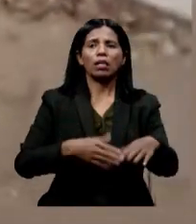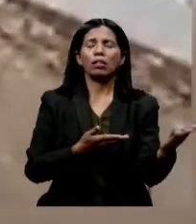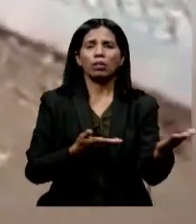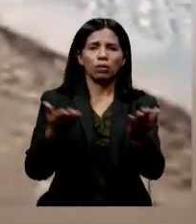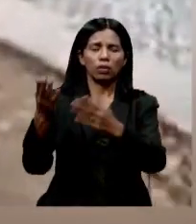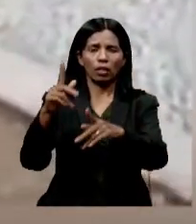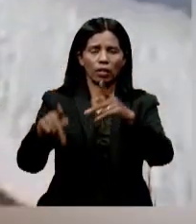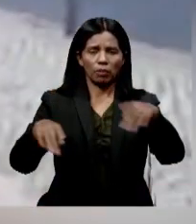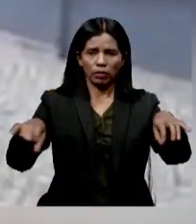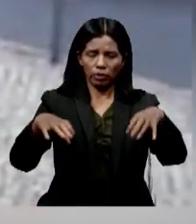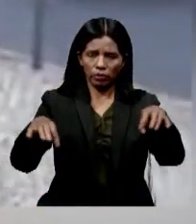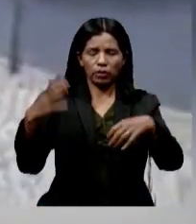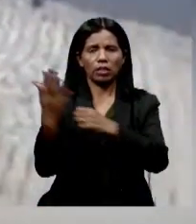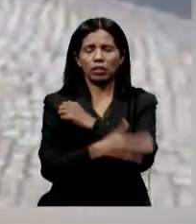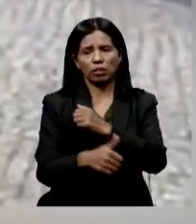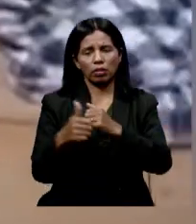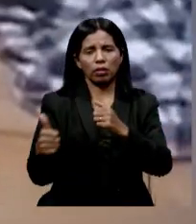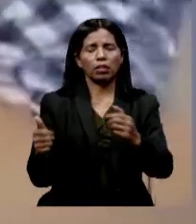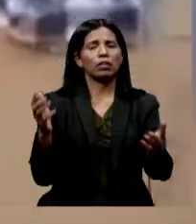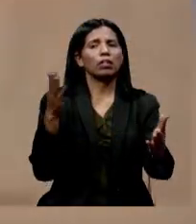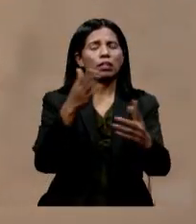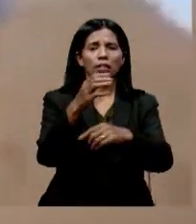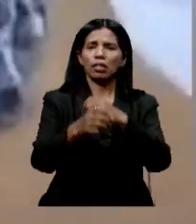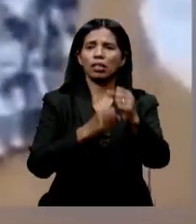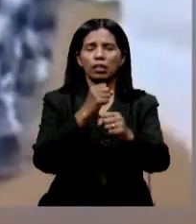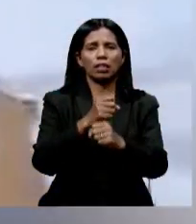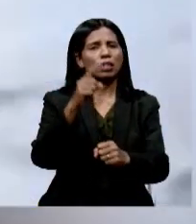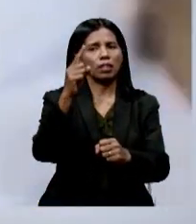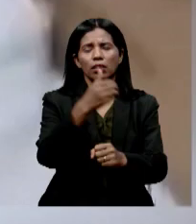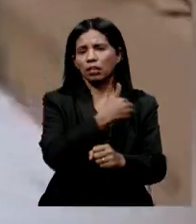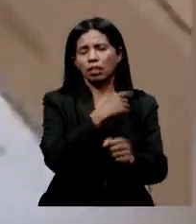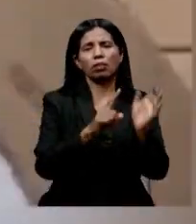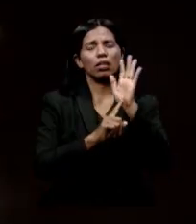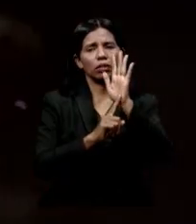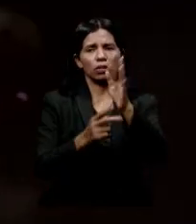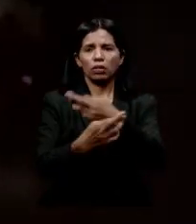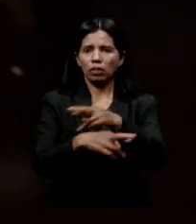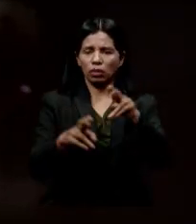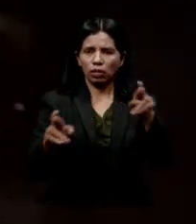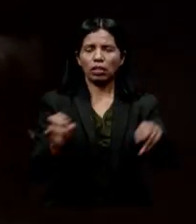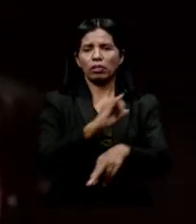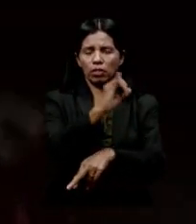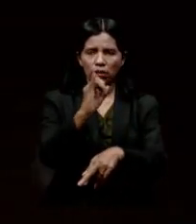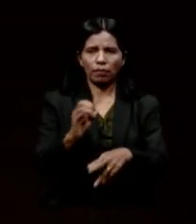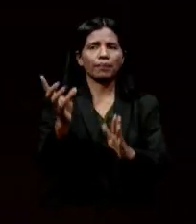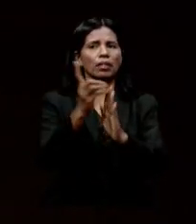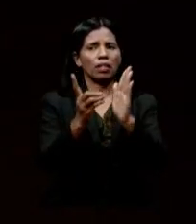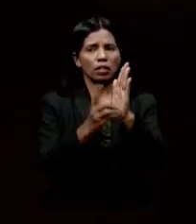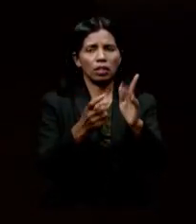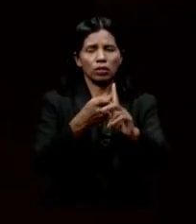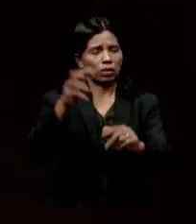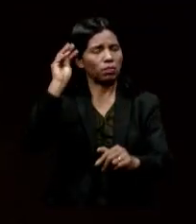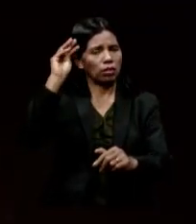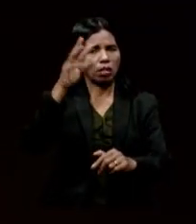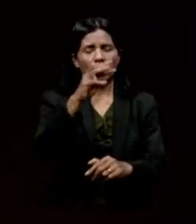rode submete para investigação, mas ele ona Tinanida se dá o que fosse resultado de investigação refere. Ter dados do Ministério de Negócios Estrangeiros